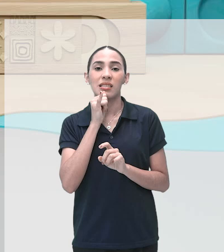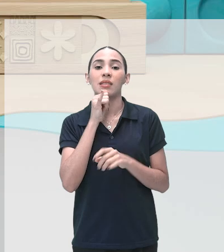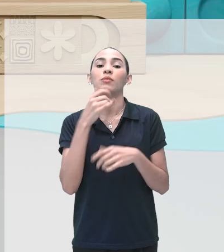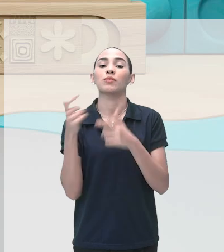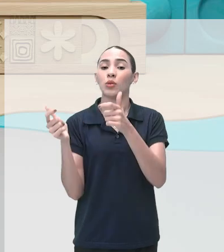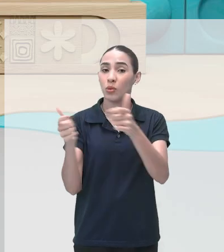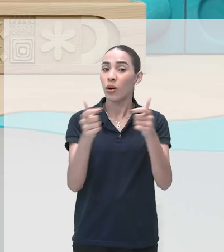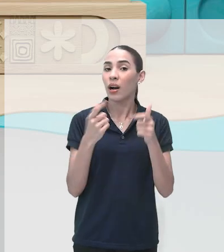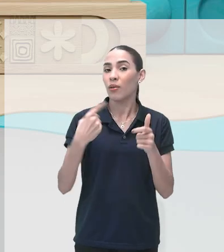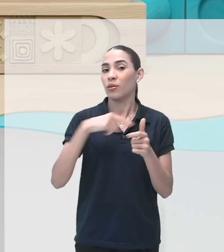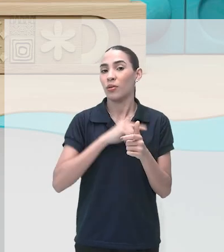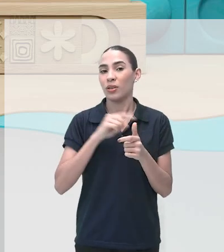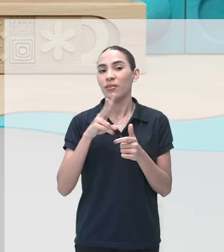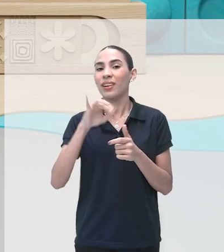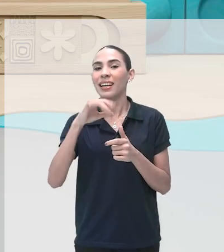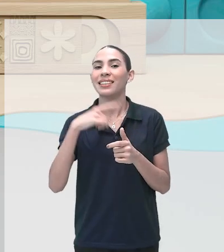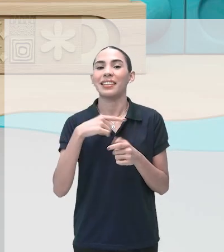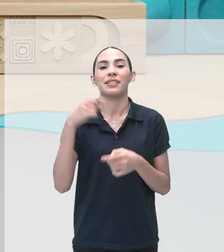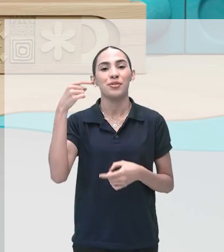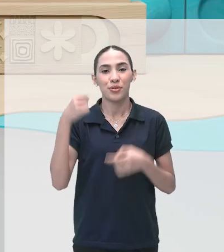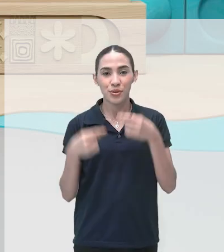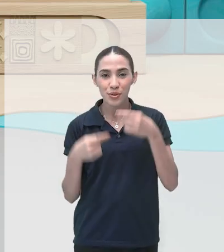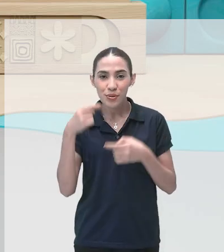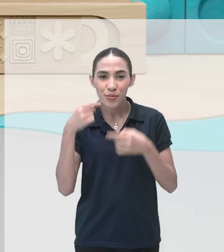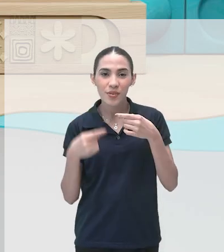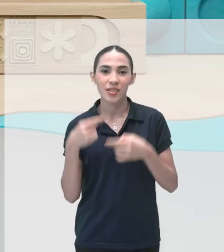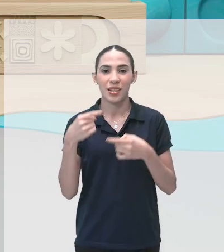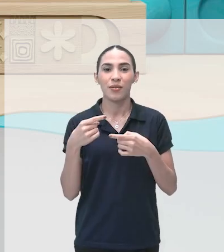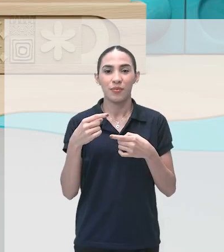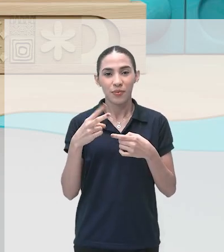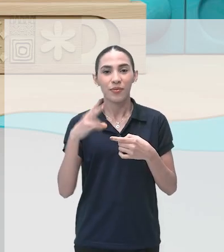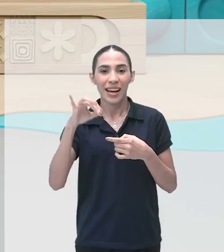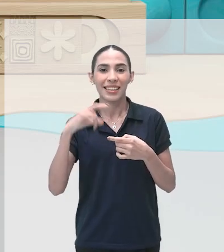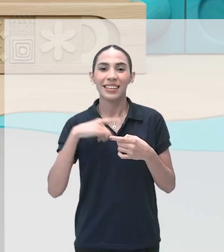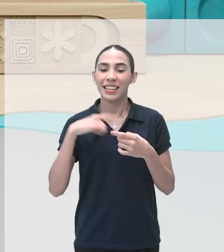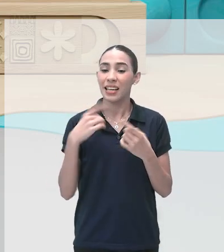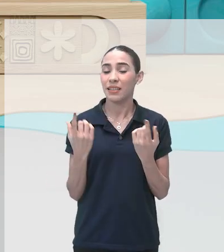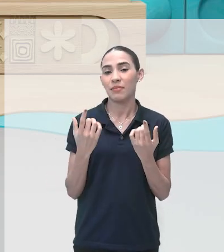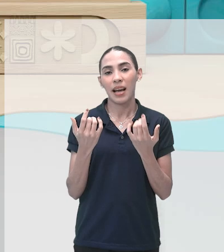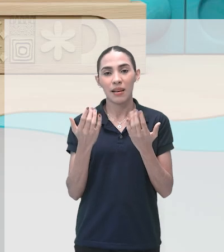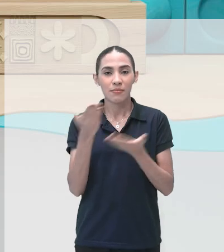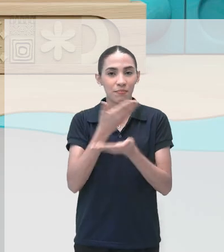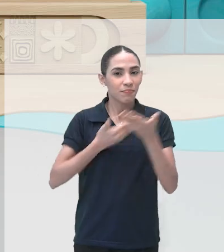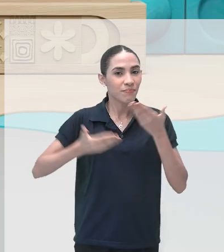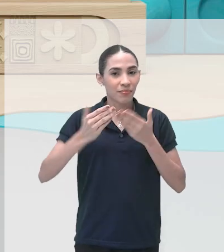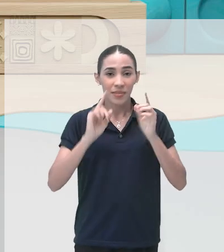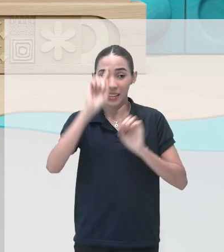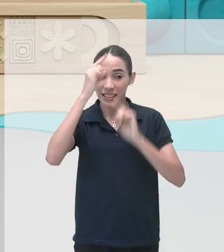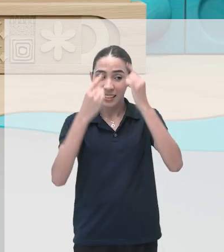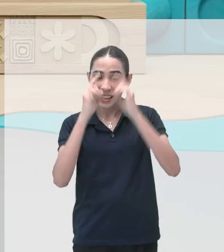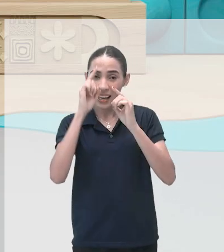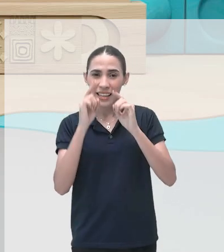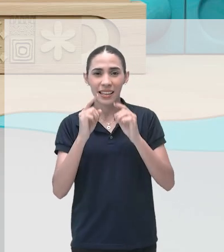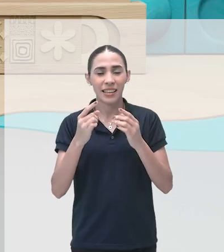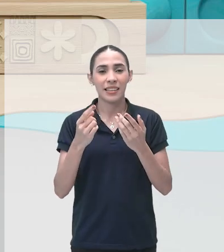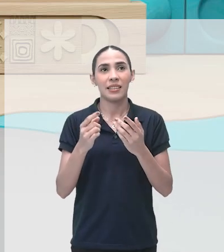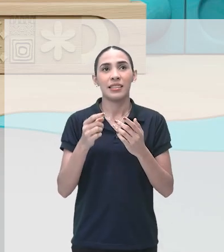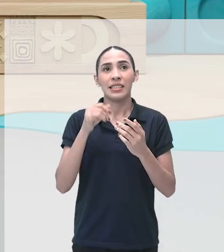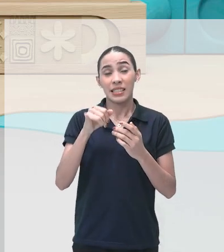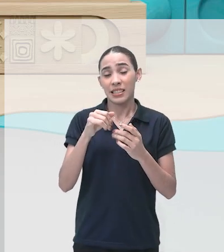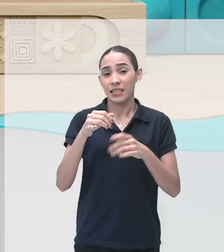em ambientes que nós vamos ter o debate, em ambientes que nós vamos ter a troca de ideias, certo? E toda vez que nós estamos